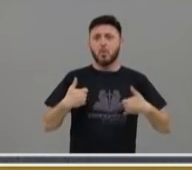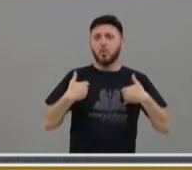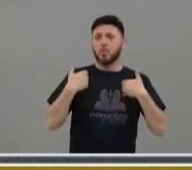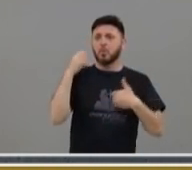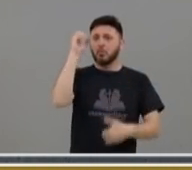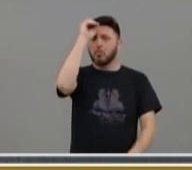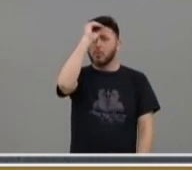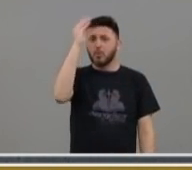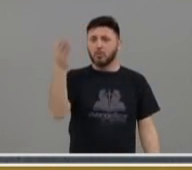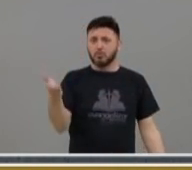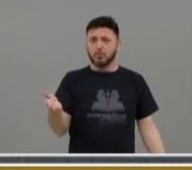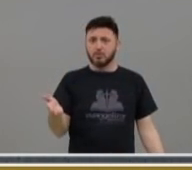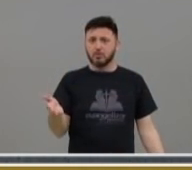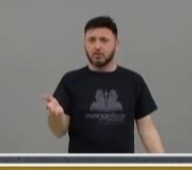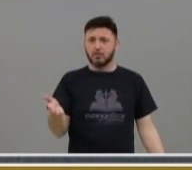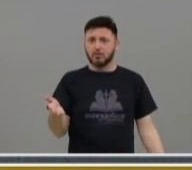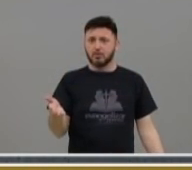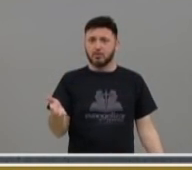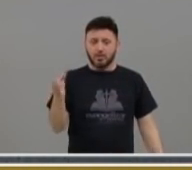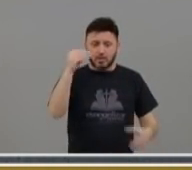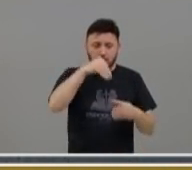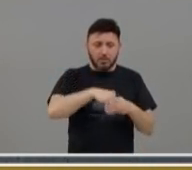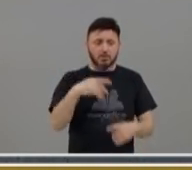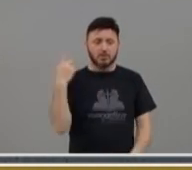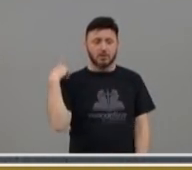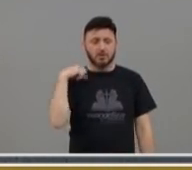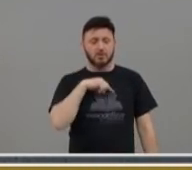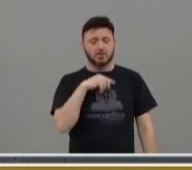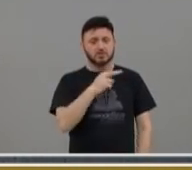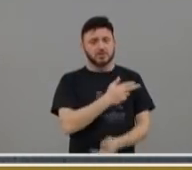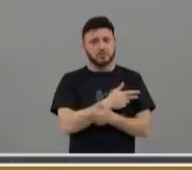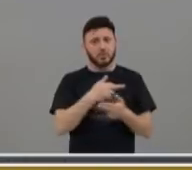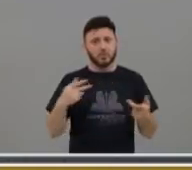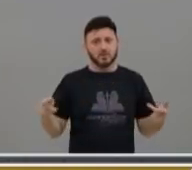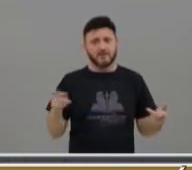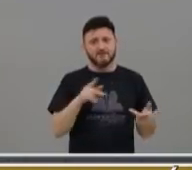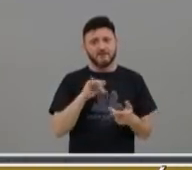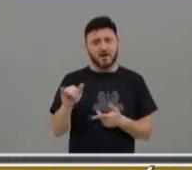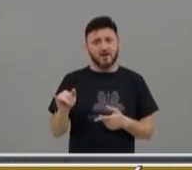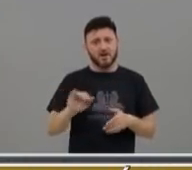deixando entrar dentro de nós aquilo que vai nos